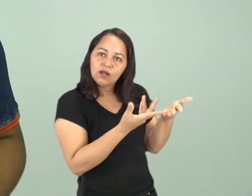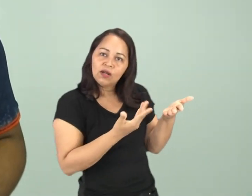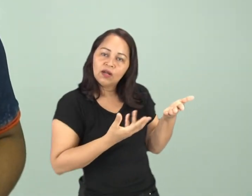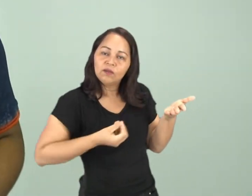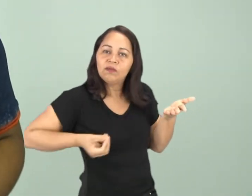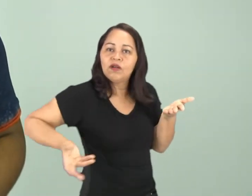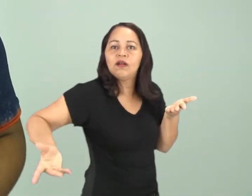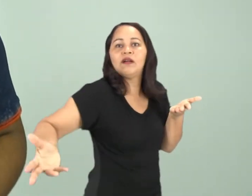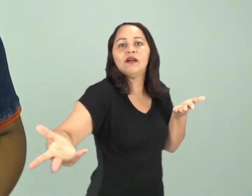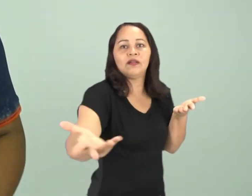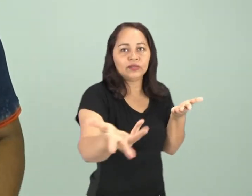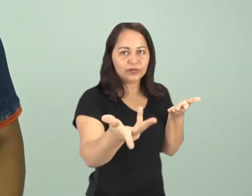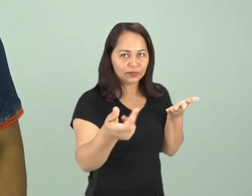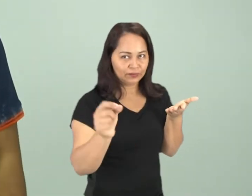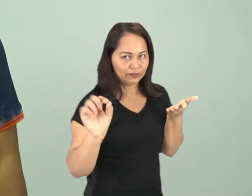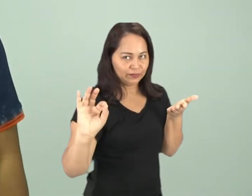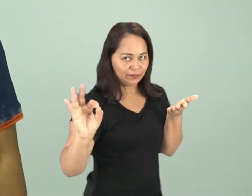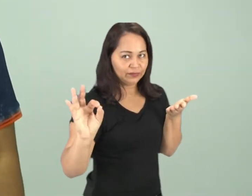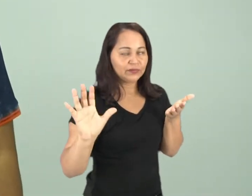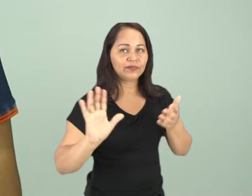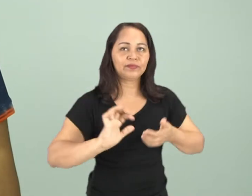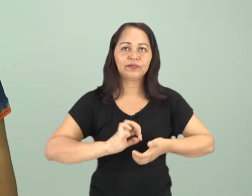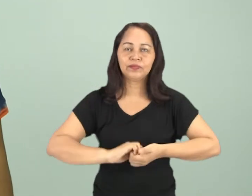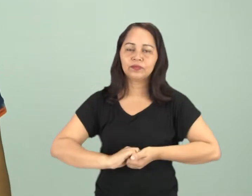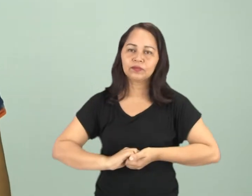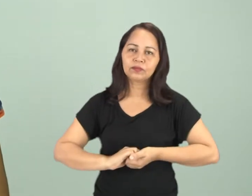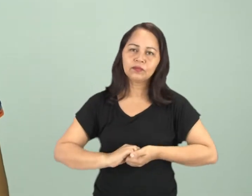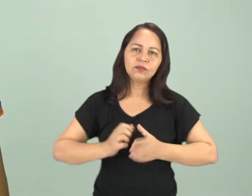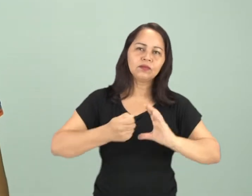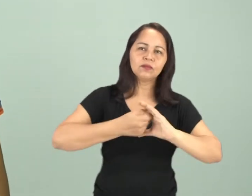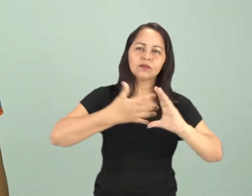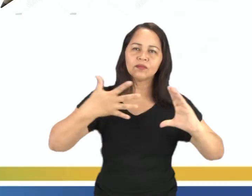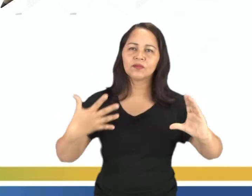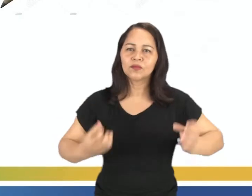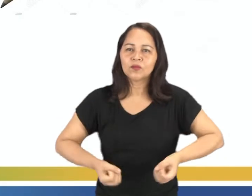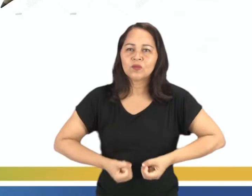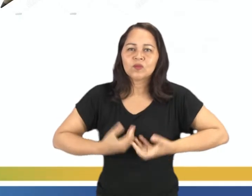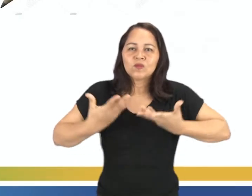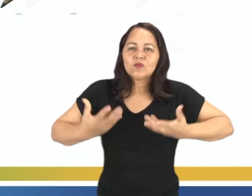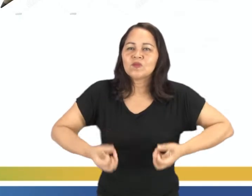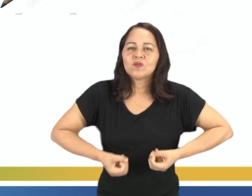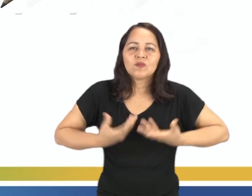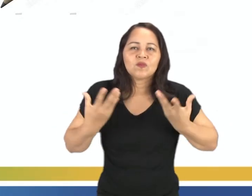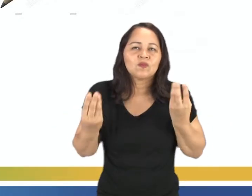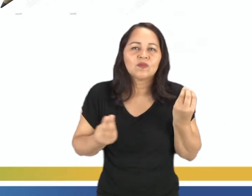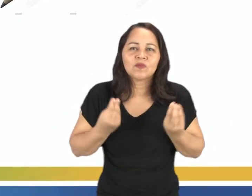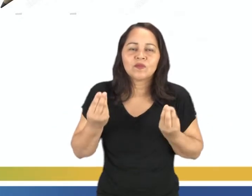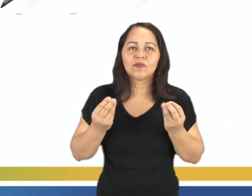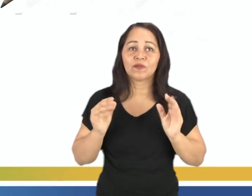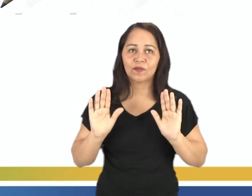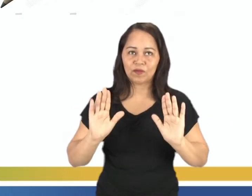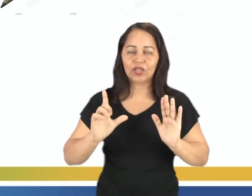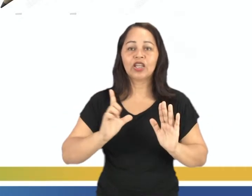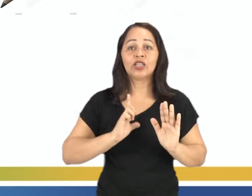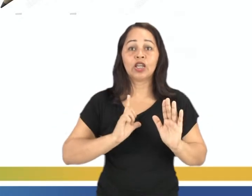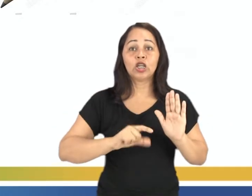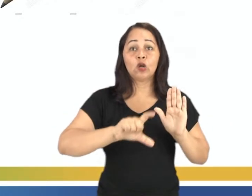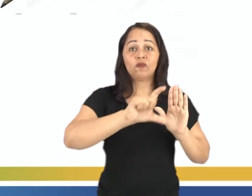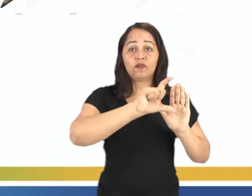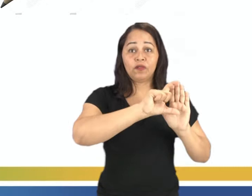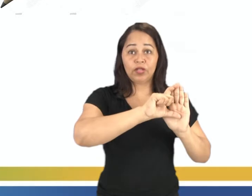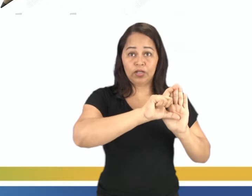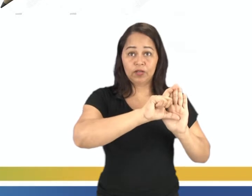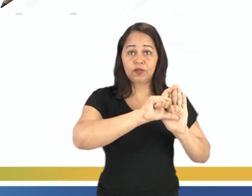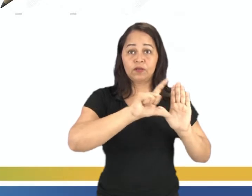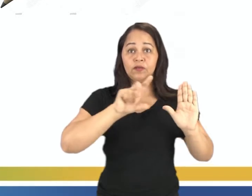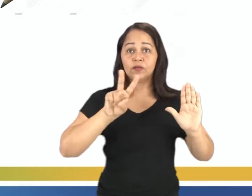si. Tá certo? Então, quais são as características do poema? Tá? Nós temos primeiro o verso, né?